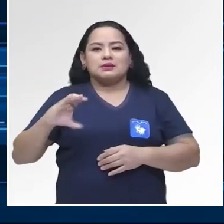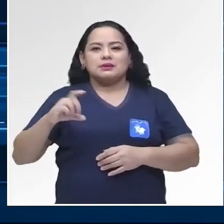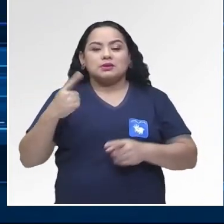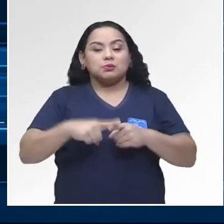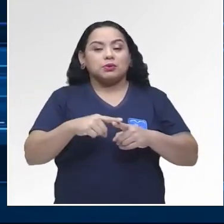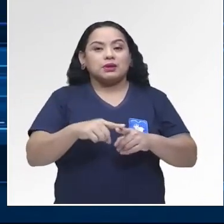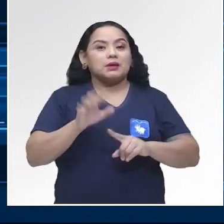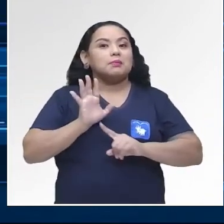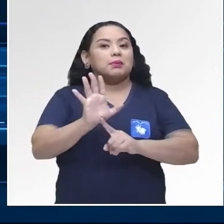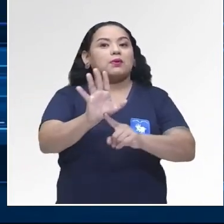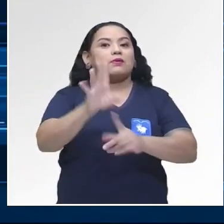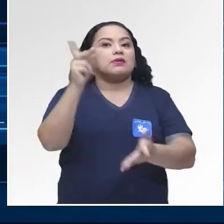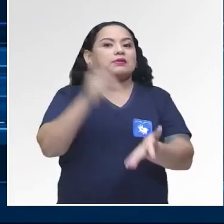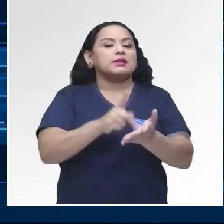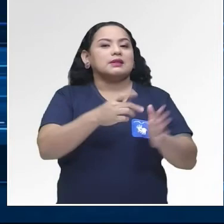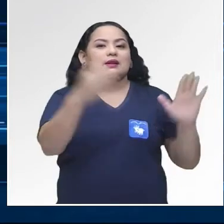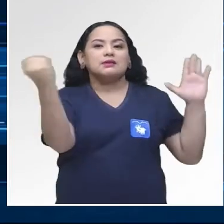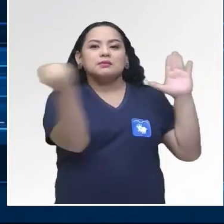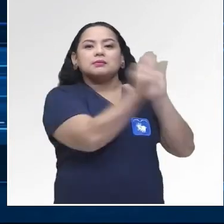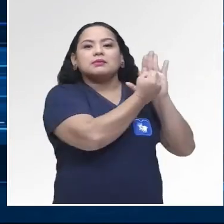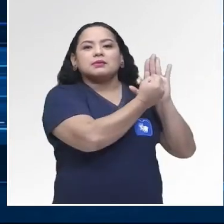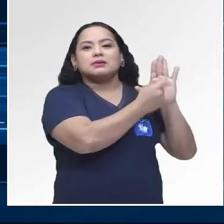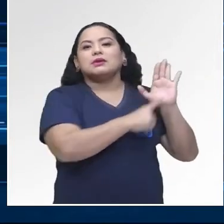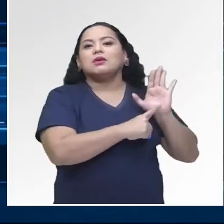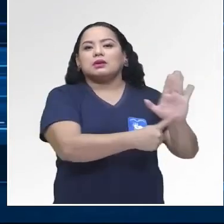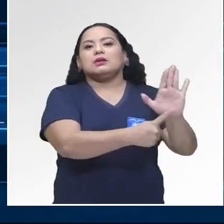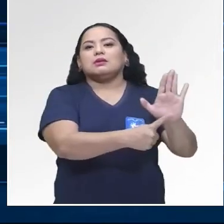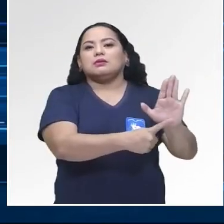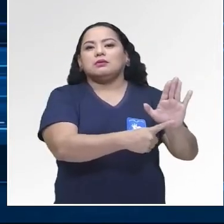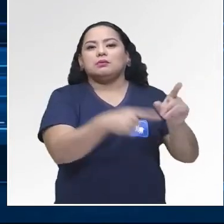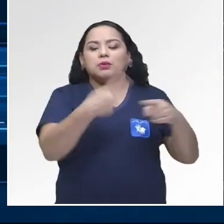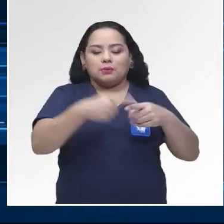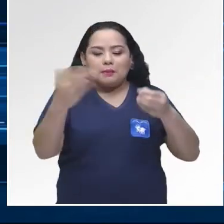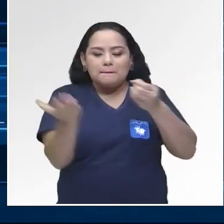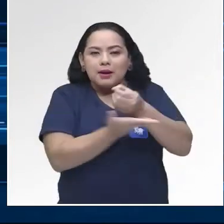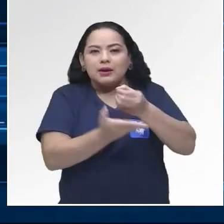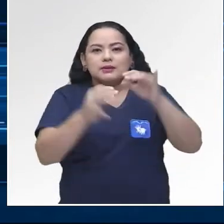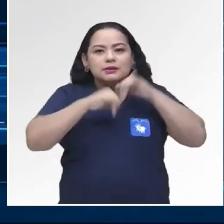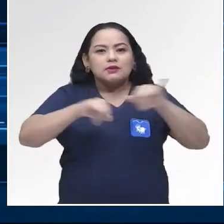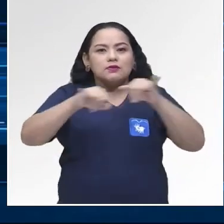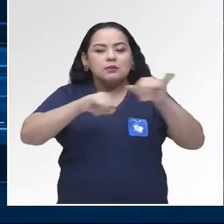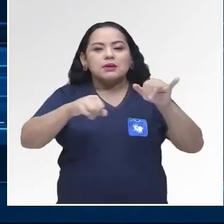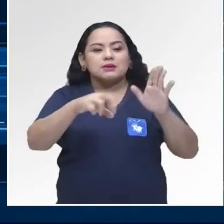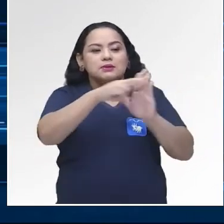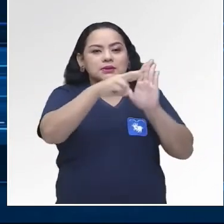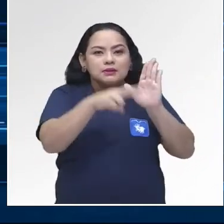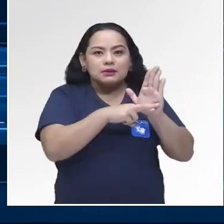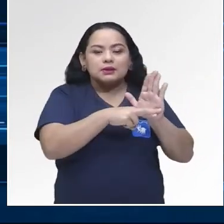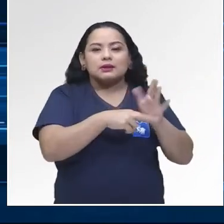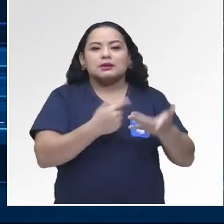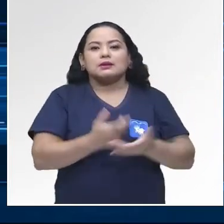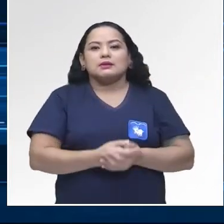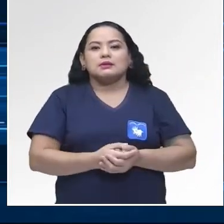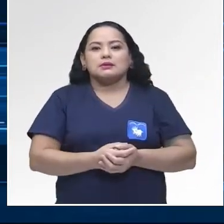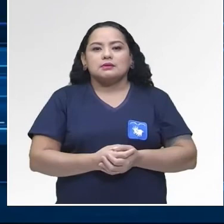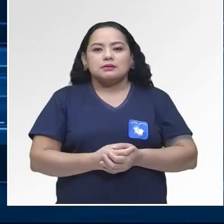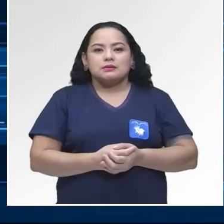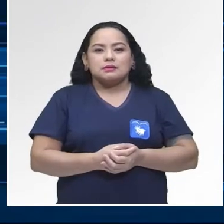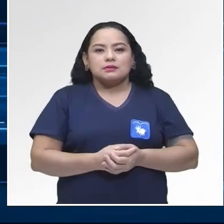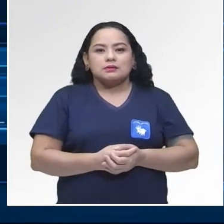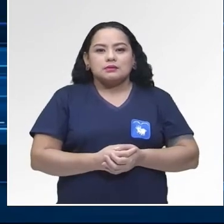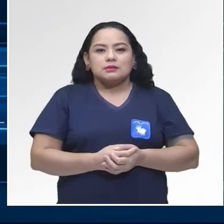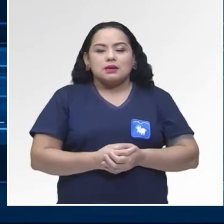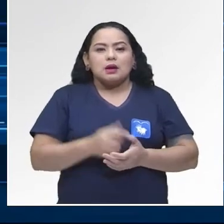Prova. Quer prova, quer base, quer dados. Se o aparelho